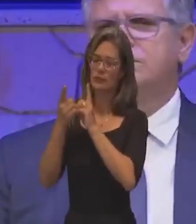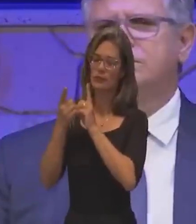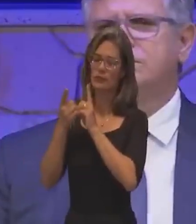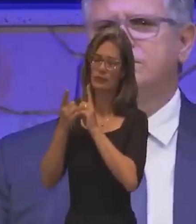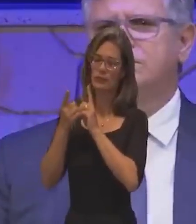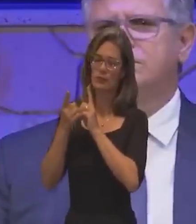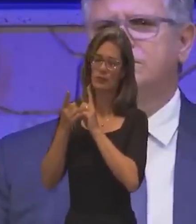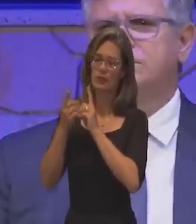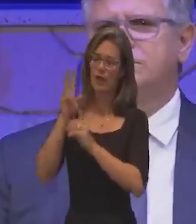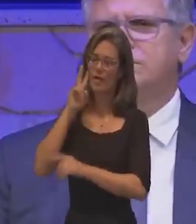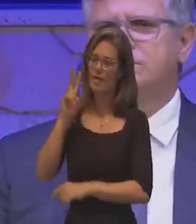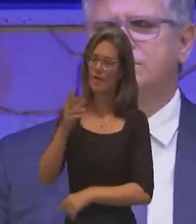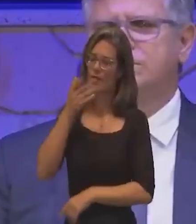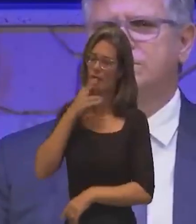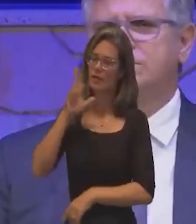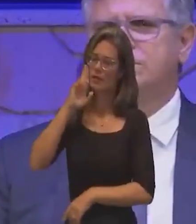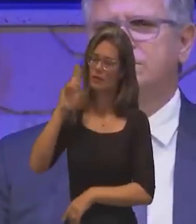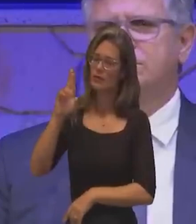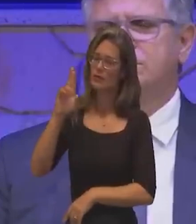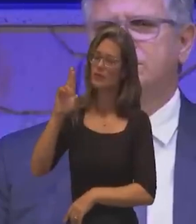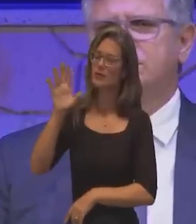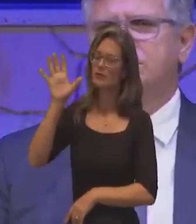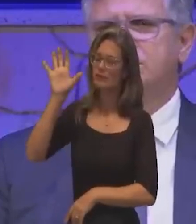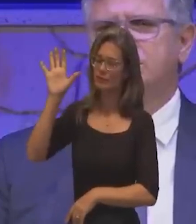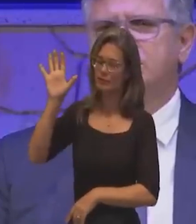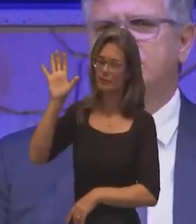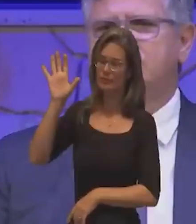Veremos o Senhor assim como Ele é.